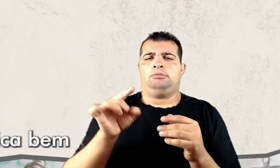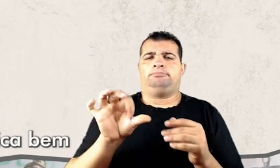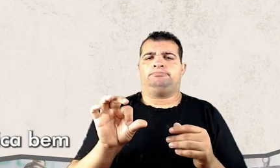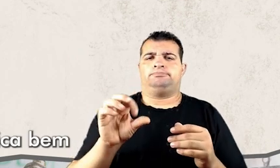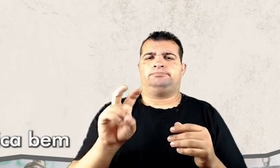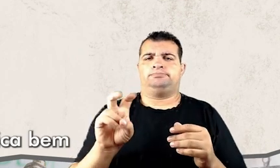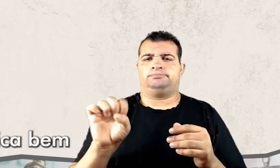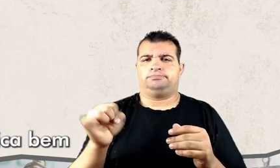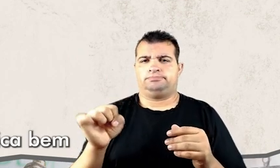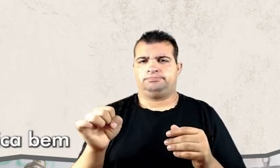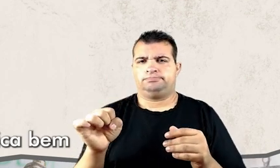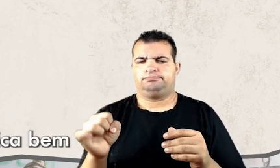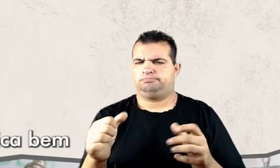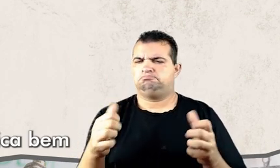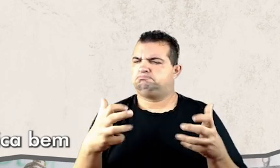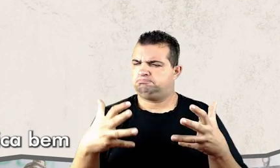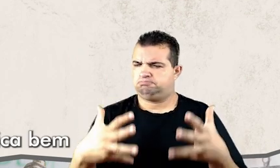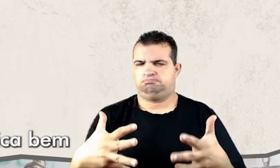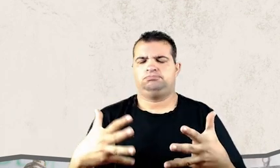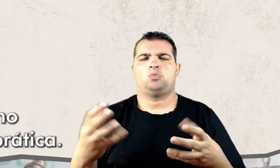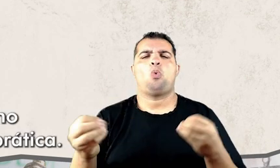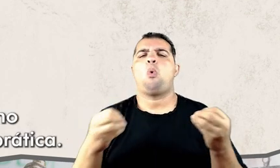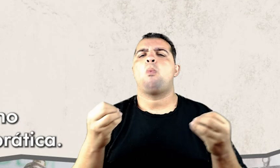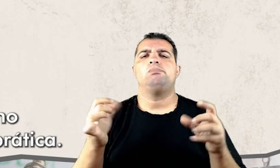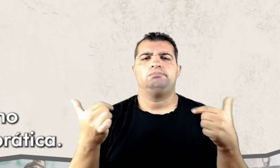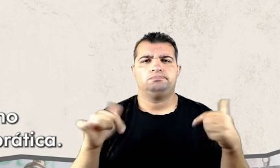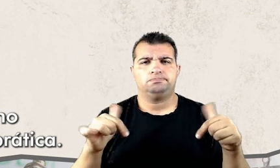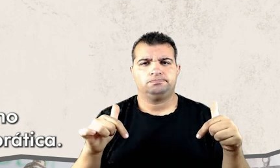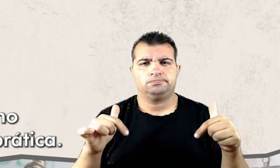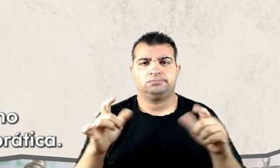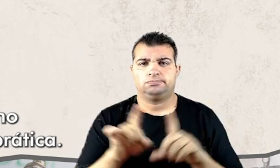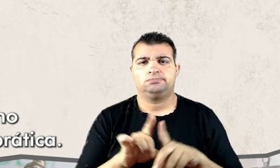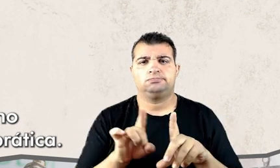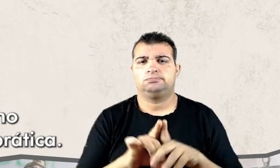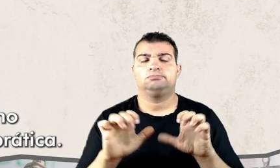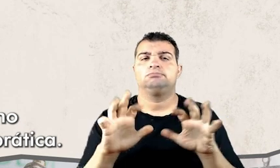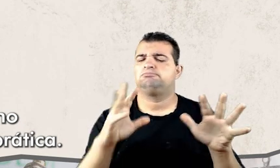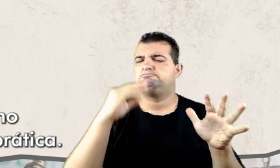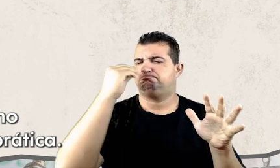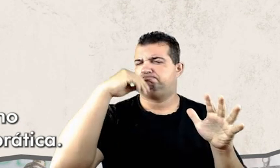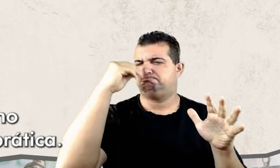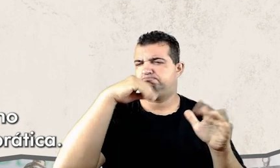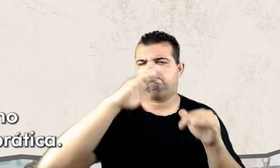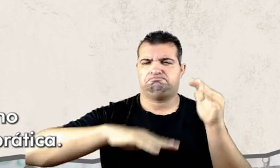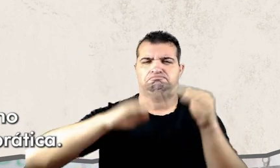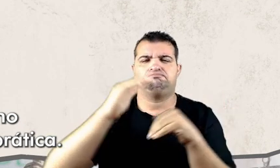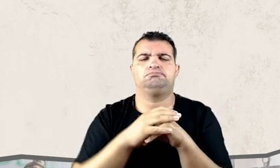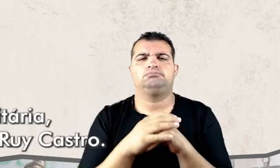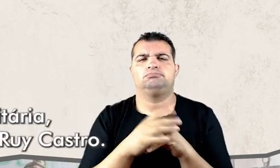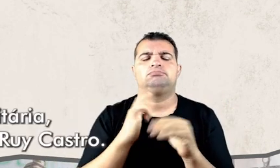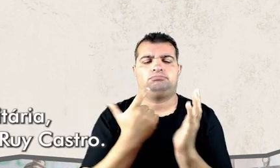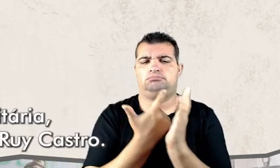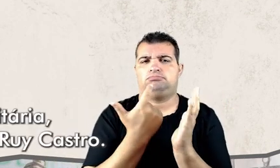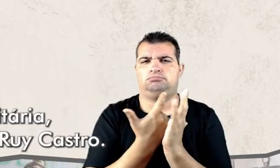de 1958 que explica bem como funcionava esse trabalho e que evidencia a fragilidade da prática.